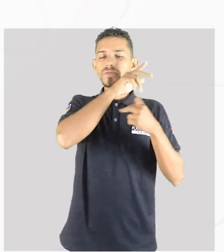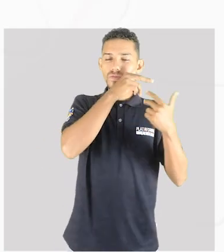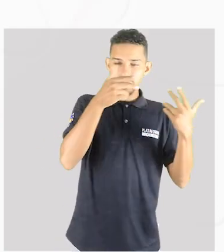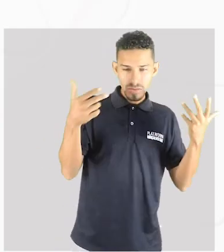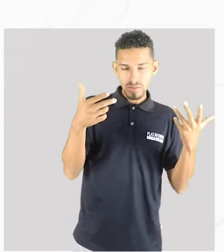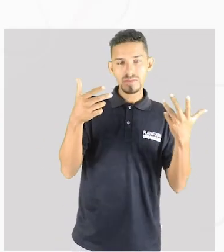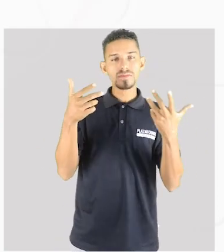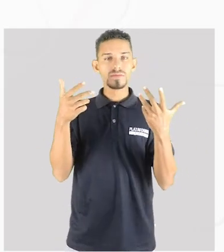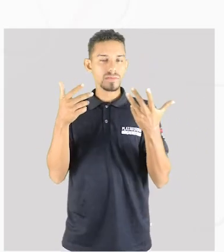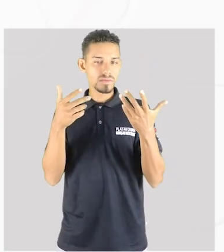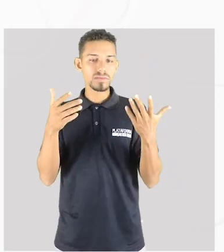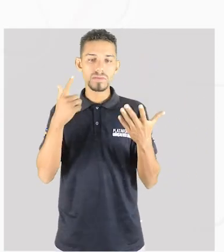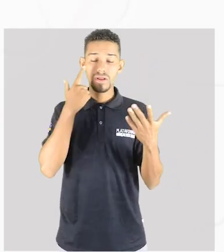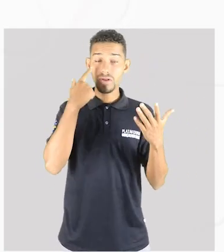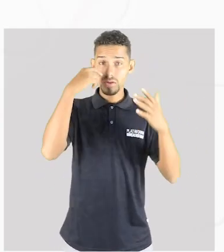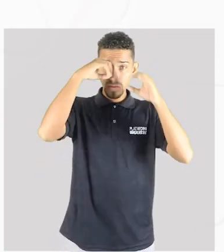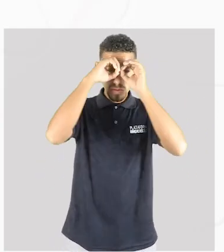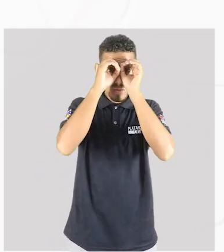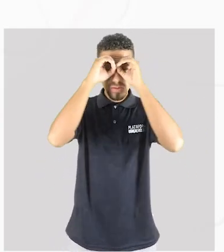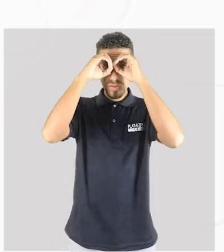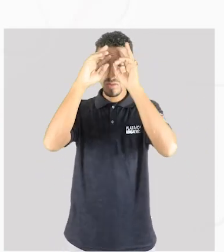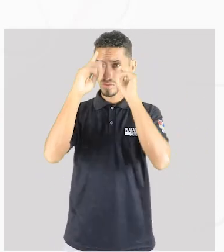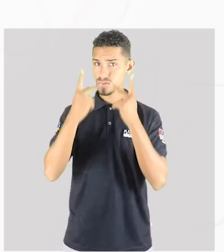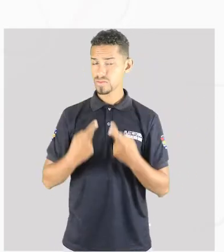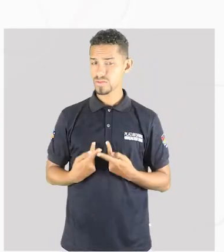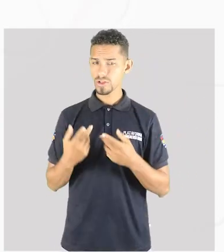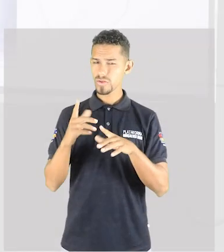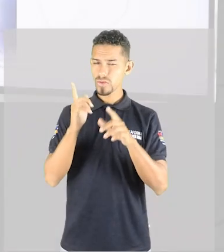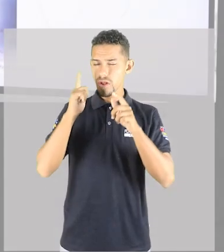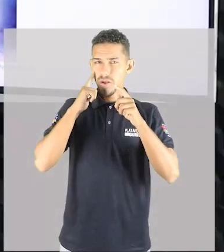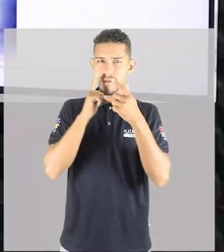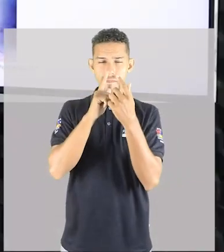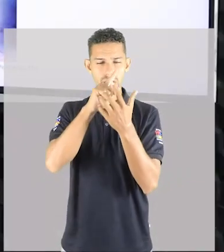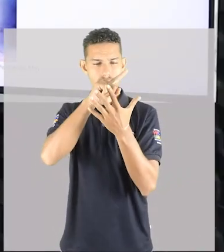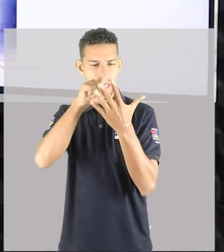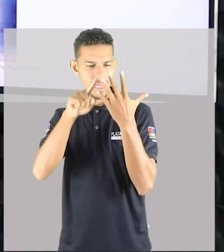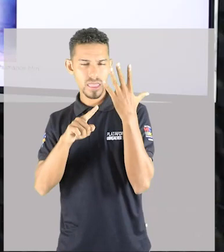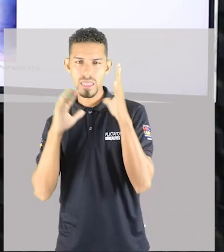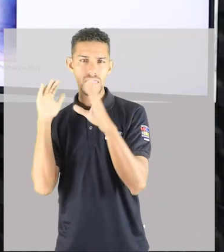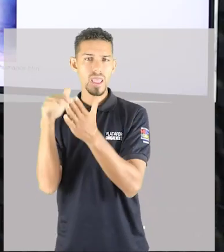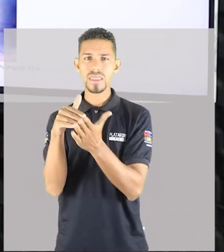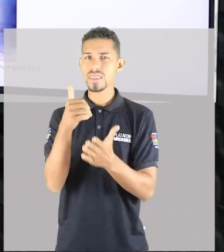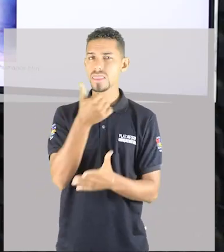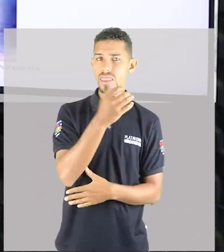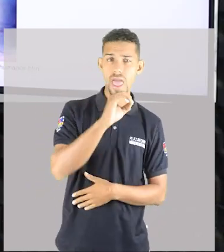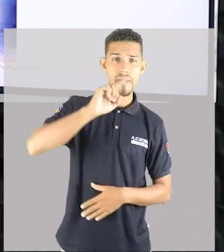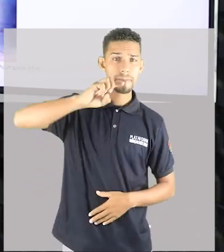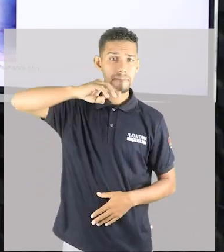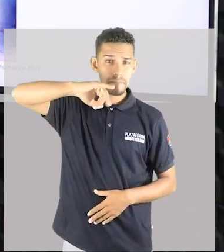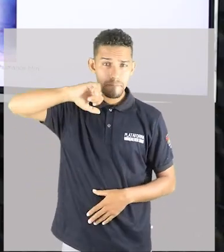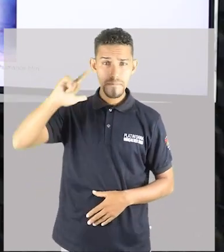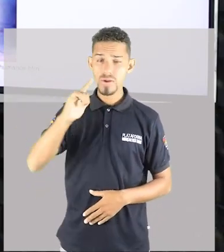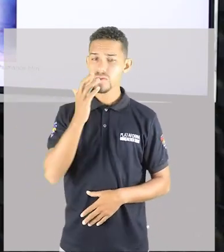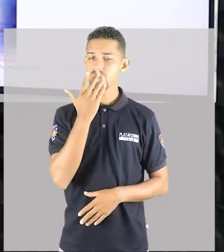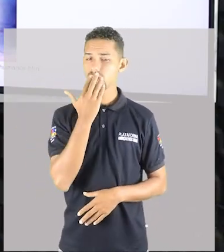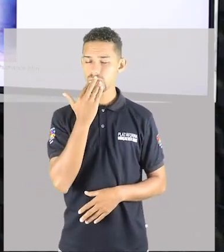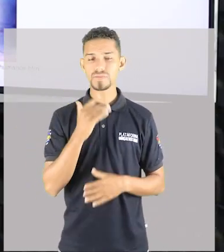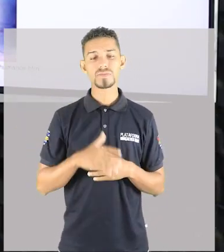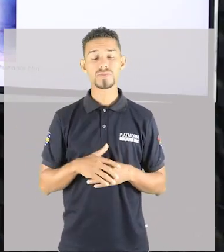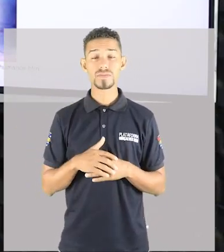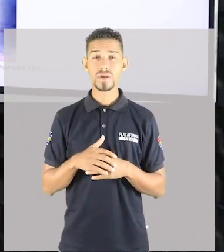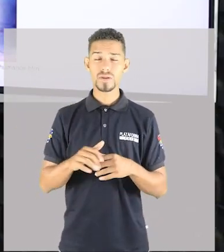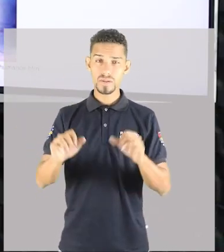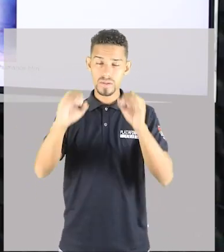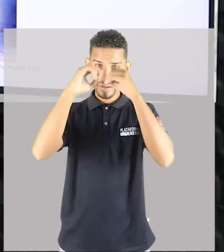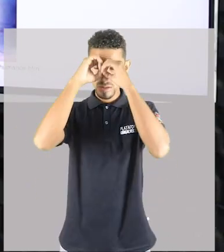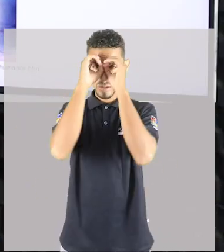é um complexo sistema óptico capaz de distinguir até 10.000 cores. Ao receber a luz, os